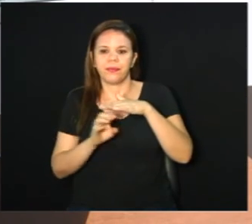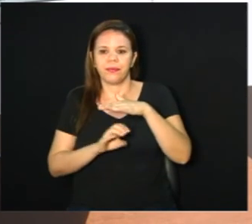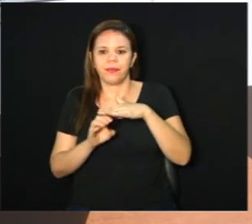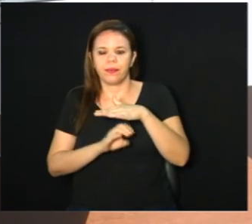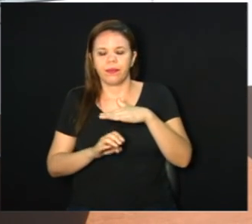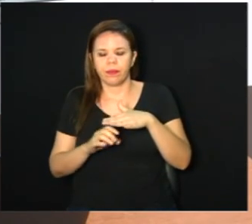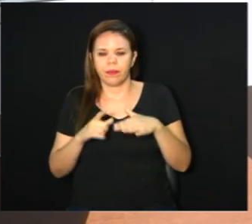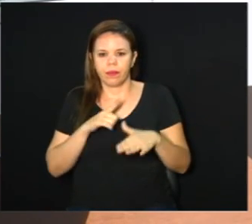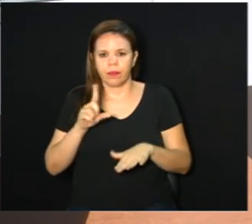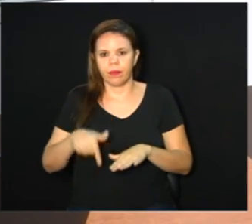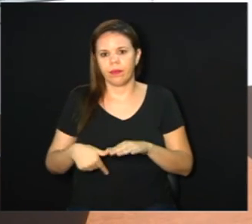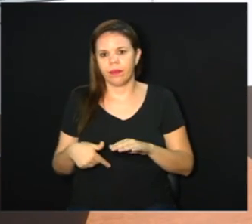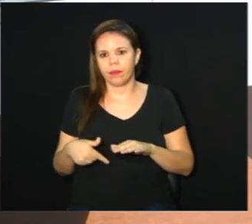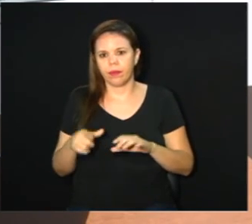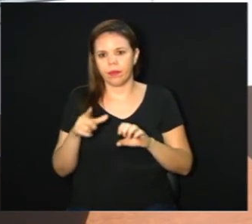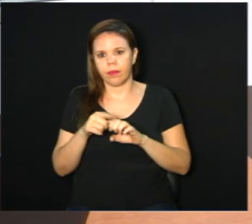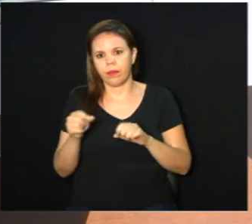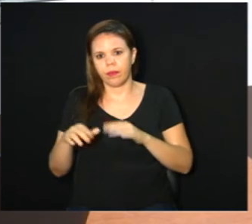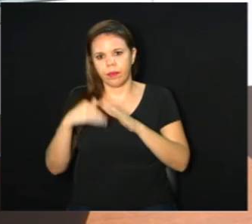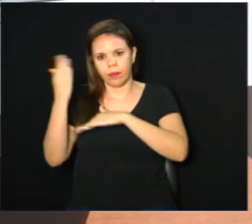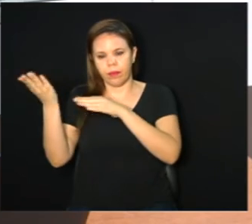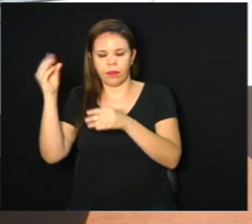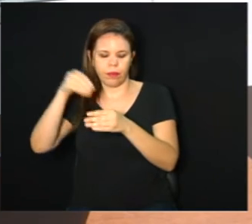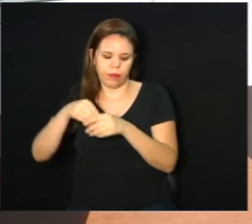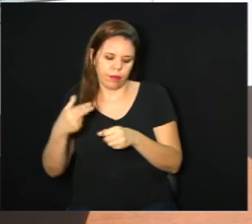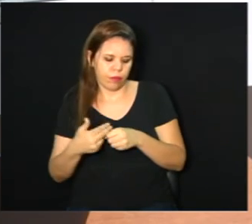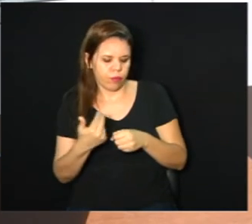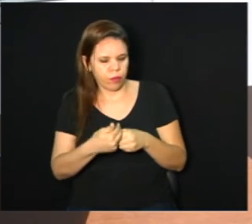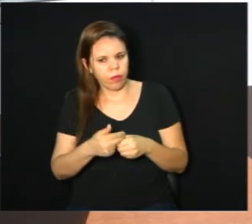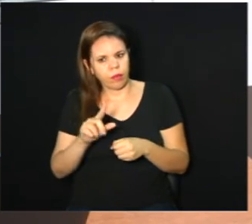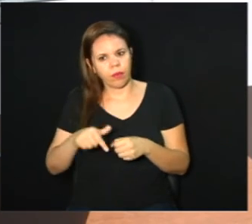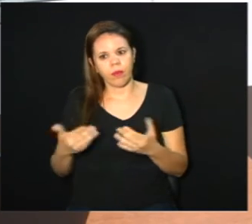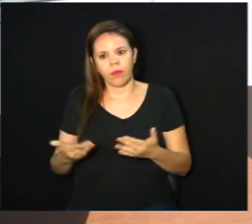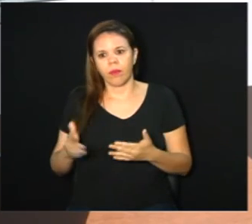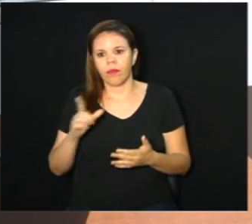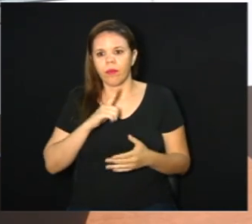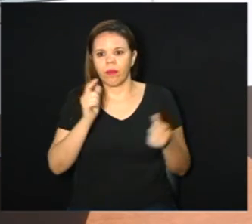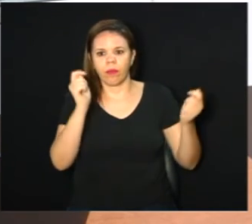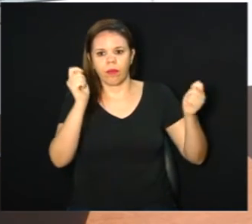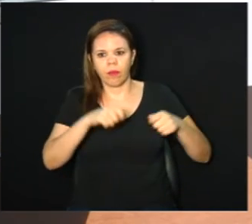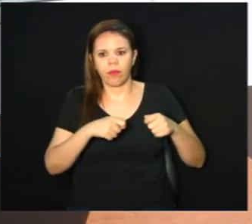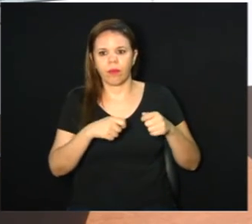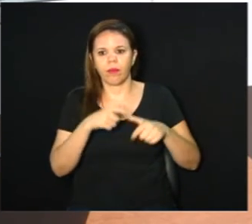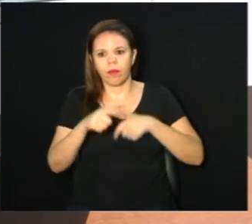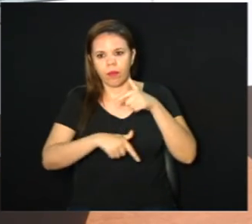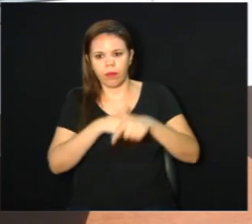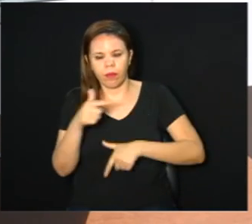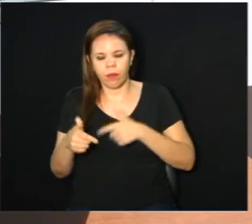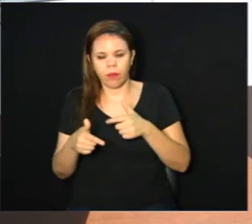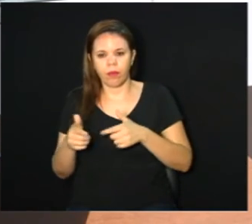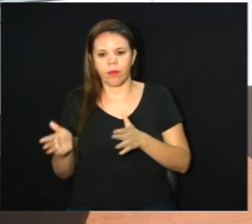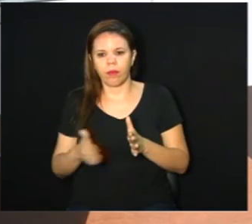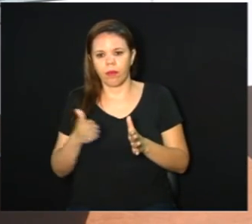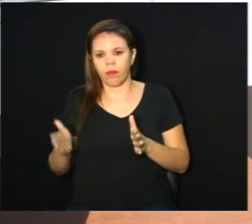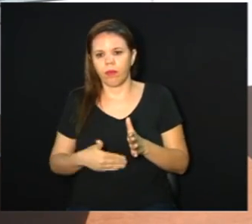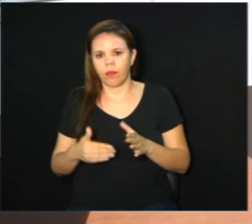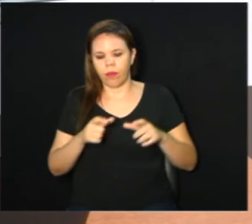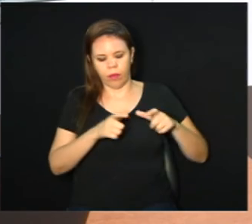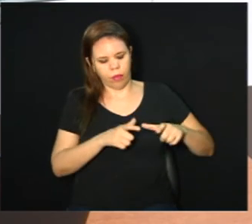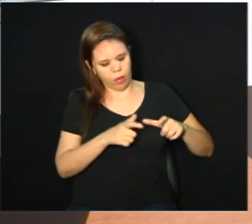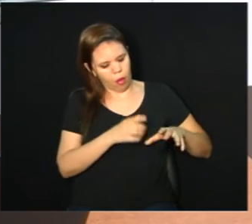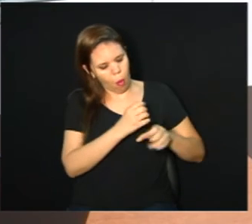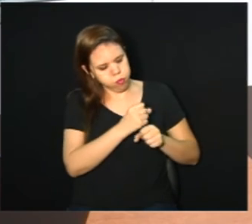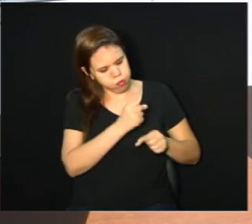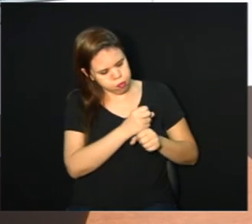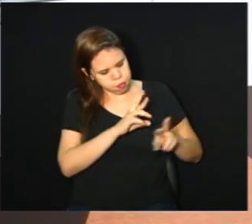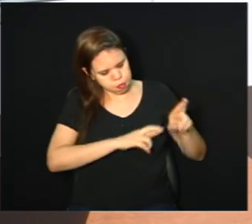é uma startup que foi desenvolvida dentro da Unicamp, ela hoje já tem capacidade operacional para a fabricação desses medidores.